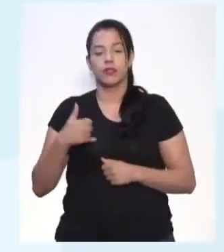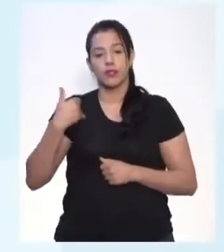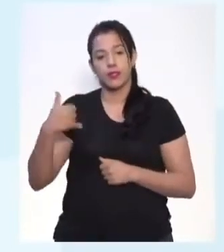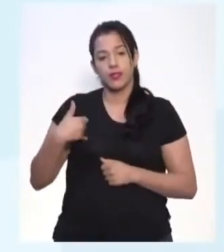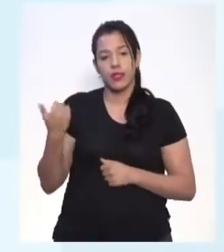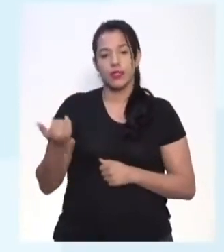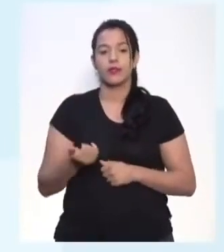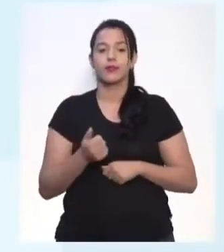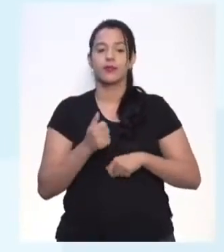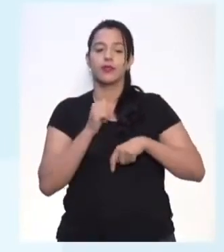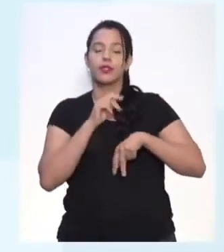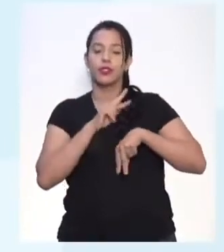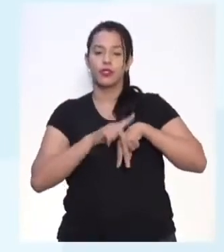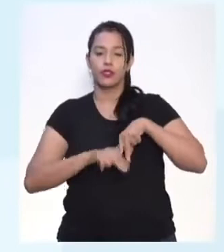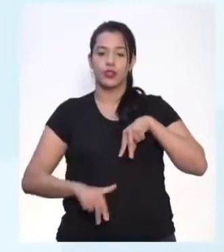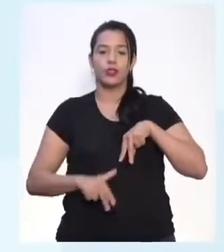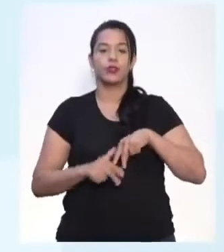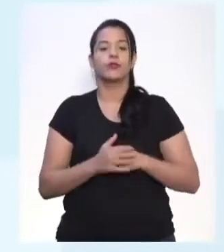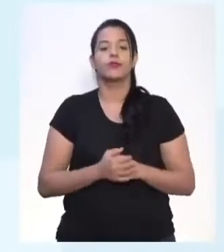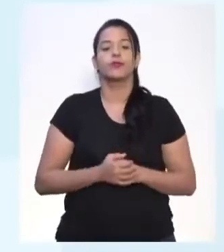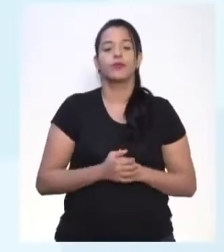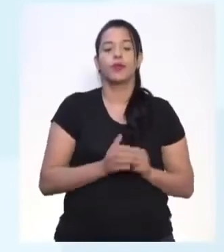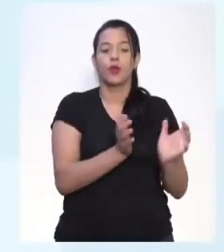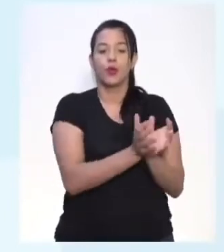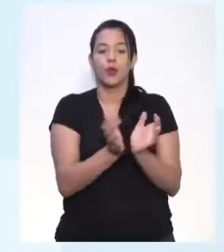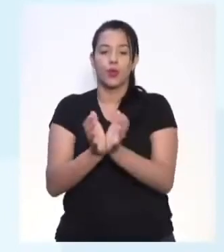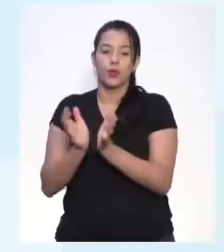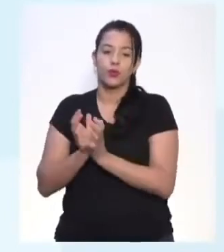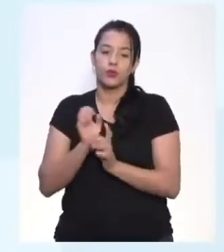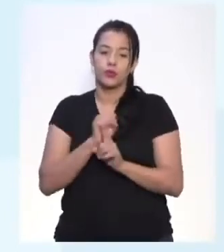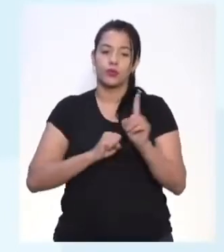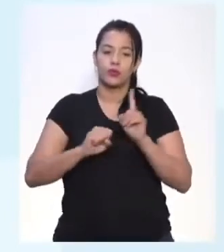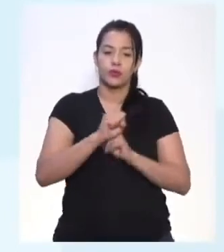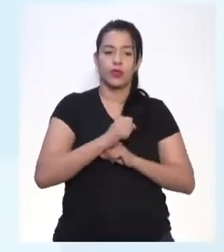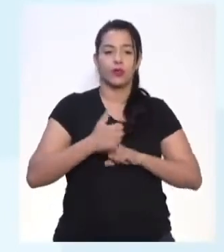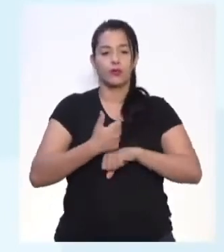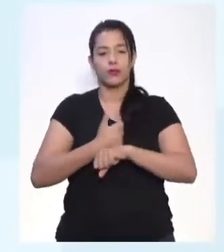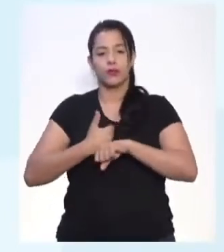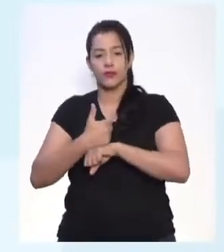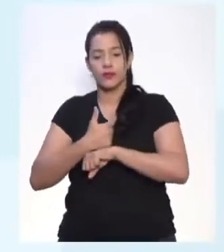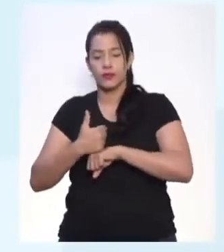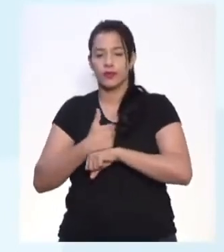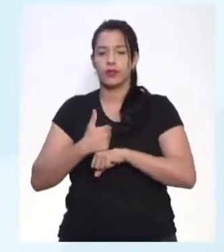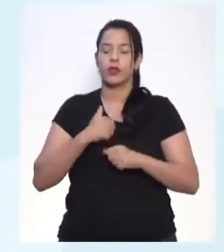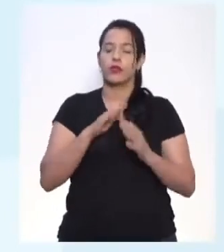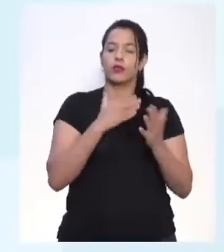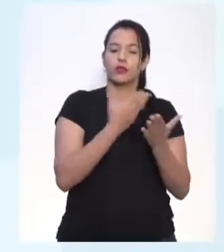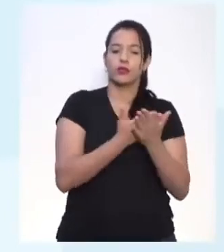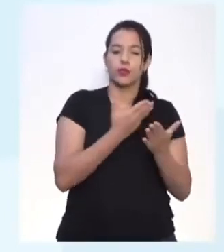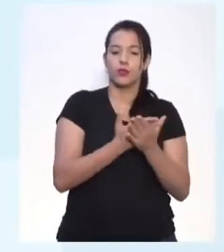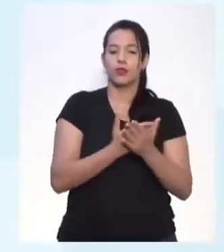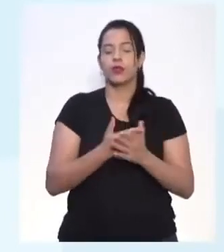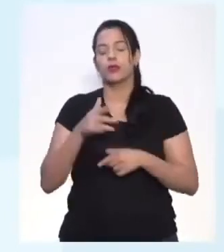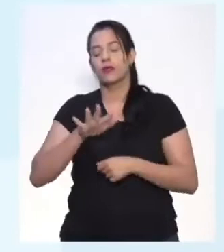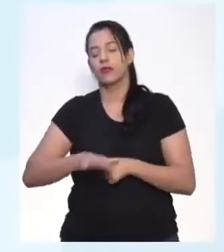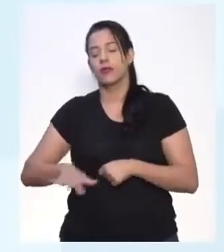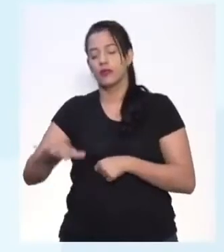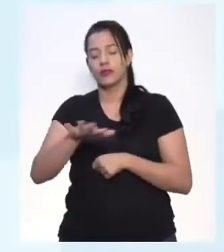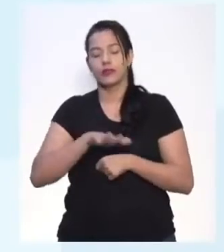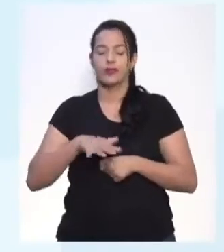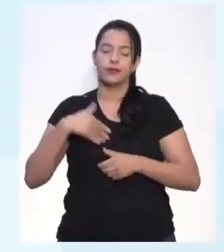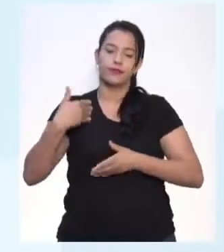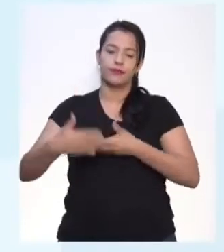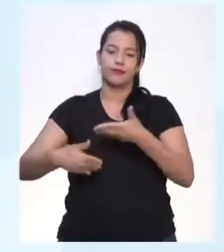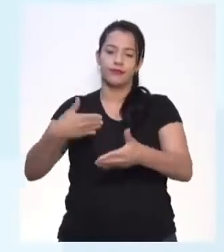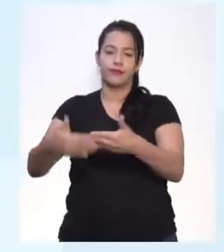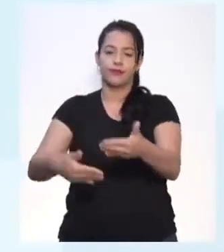idade, gênero, grupos sociais, profissão, nível de escolaridade, região e por aí vai.